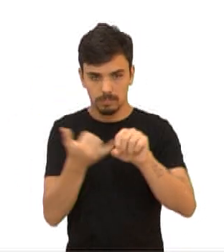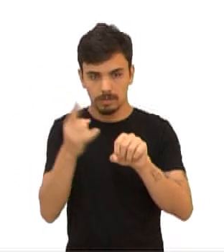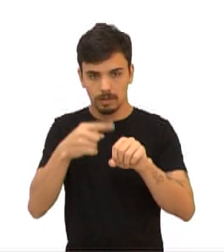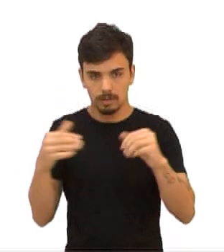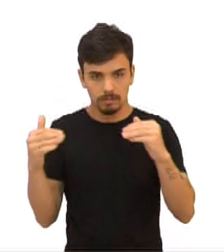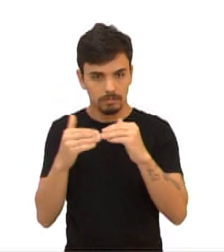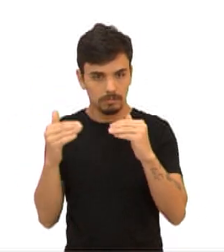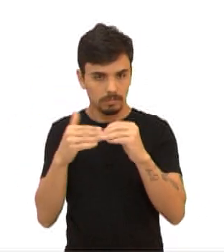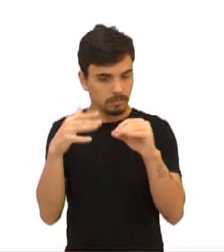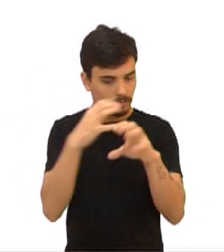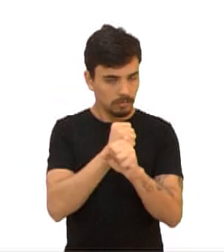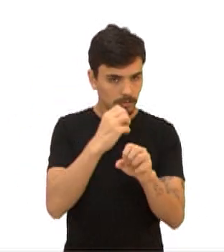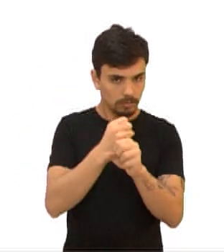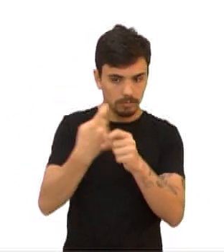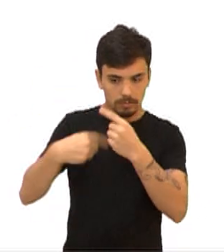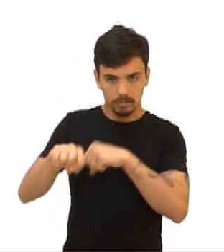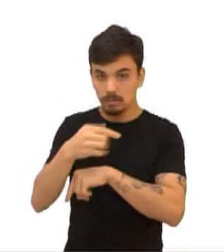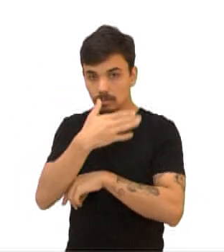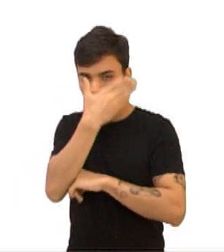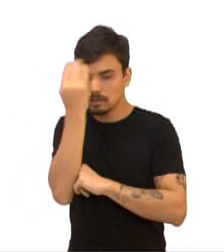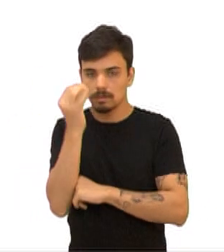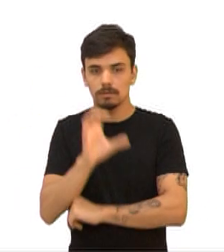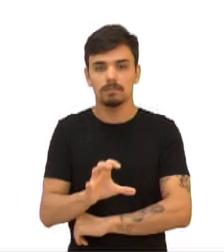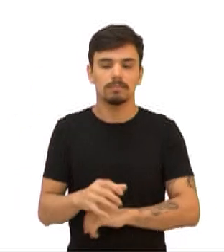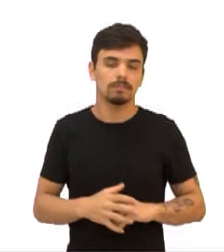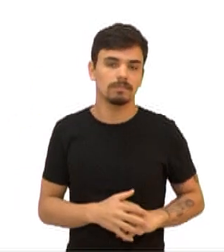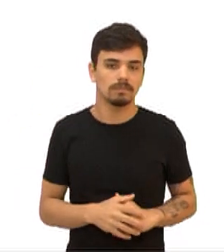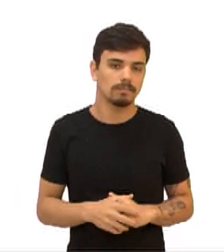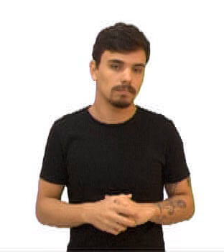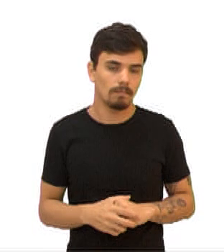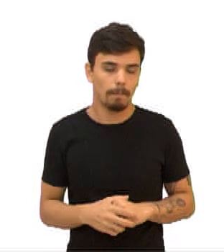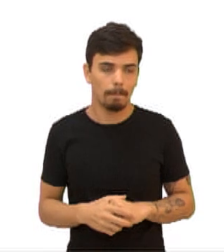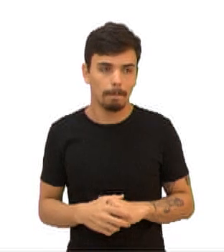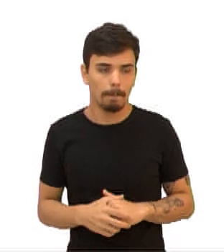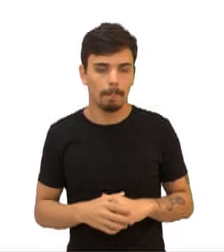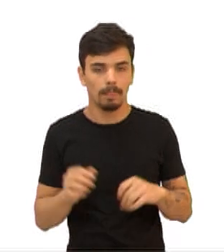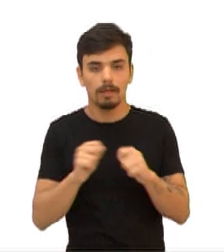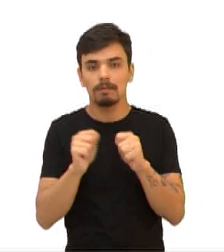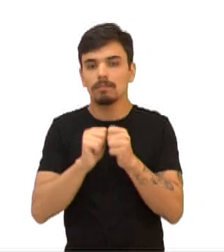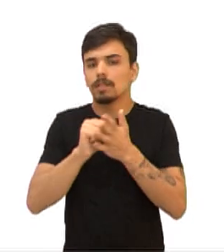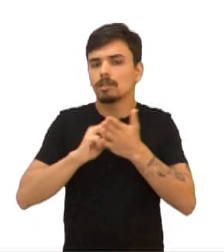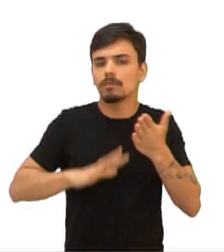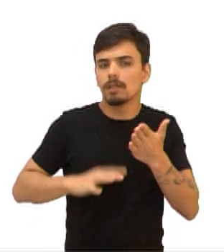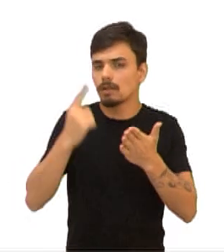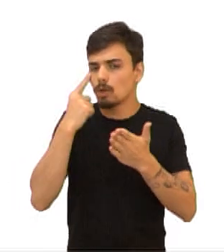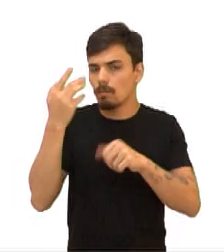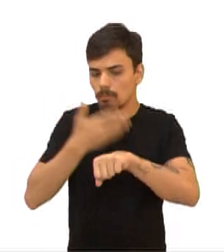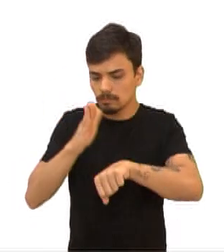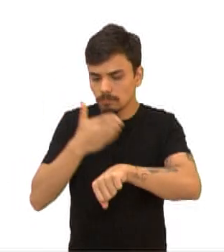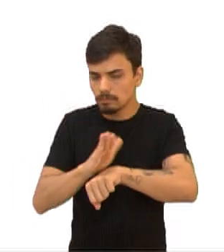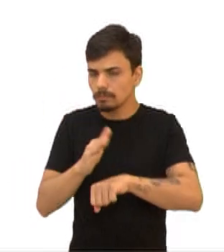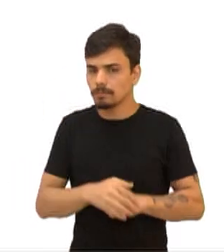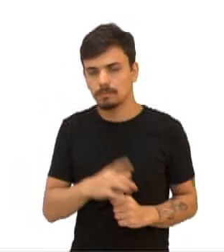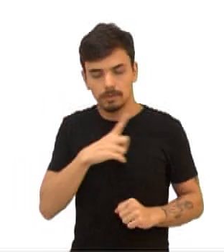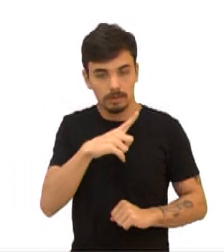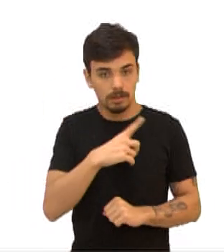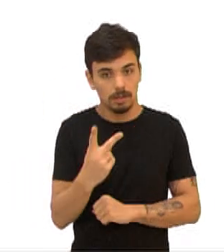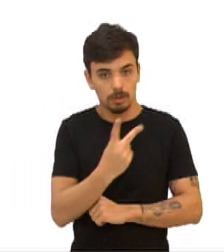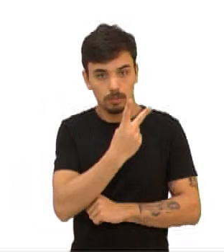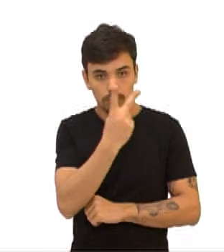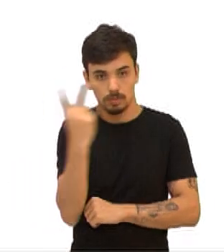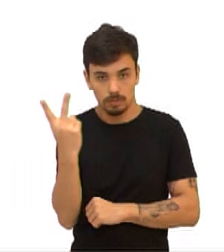dos inversos das capacitâncias. Não esqueça disso, ok? Vamos fazer um exercício para praticar isso. Vamos lá. Eu tenho aqui